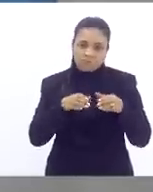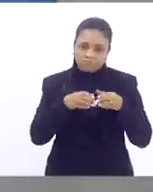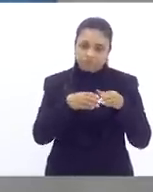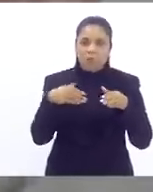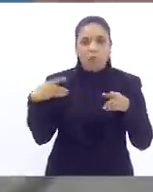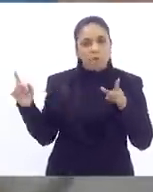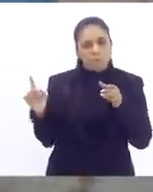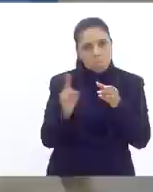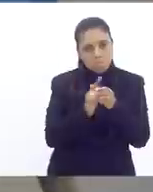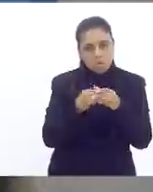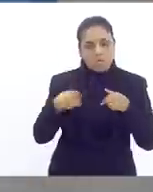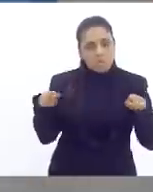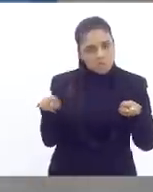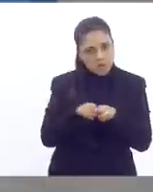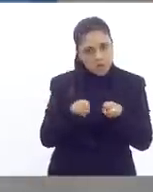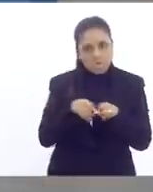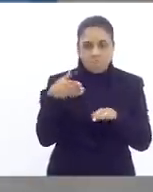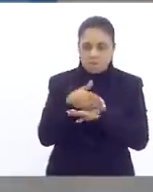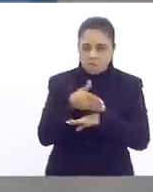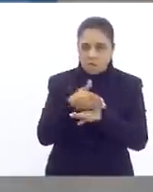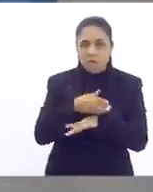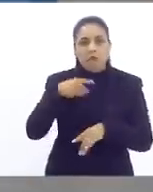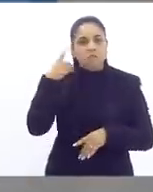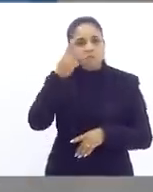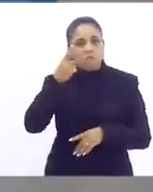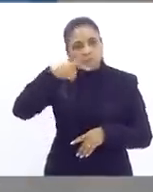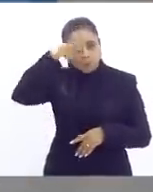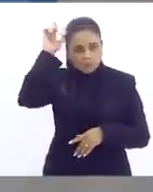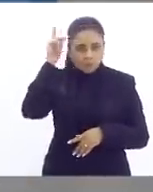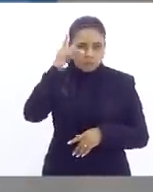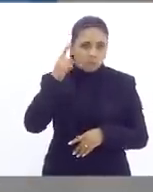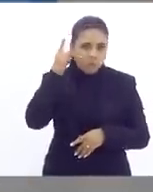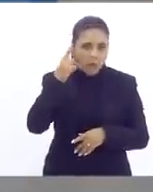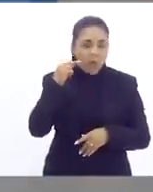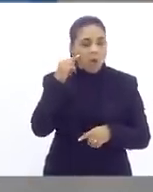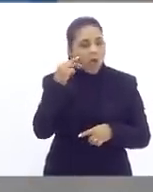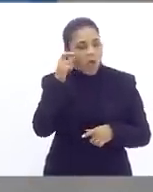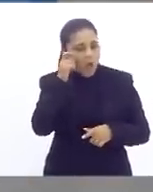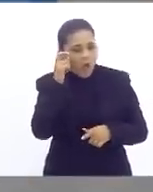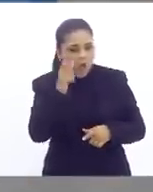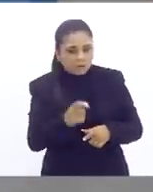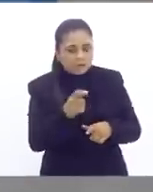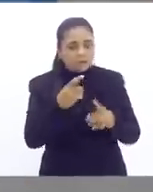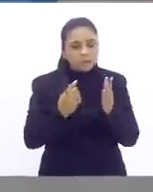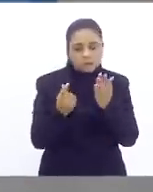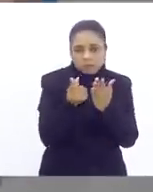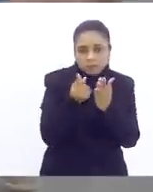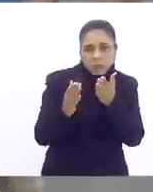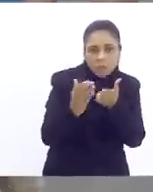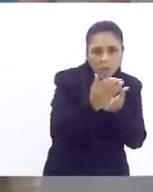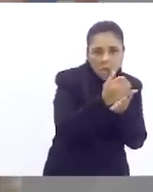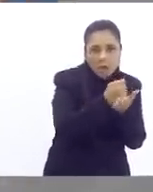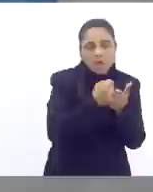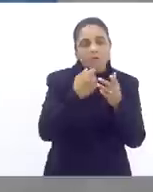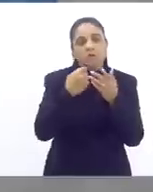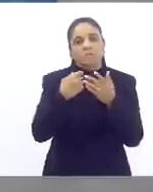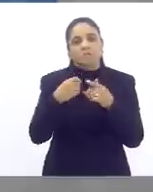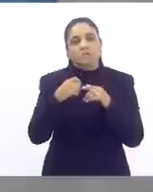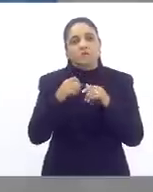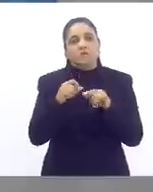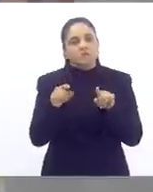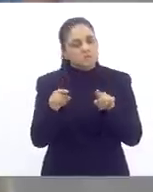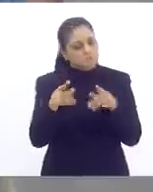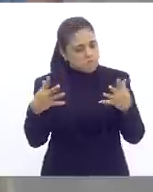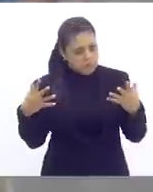o Deputado Luiz Paulo sempre atento Nas questões financeiras e da tributação fez aqui uma